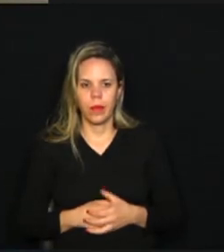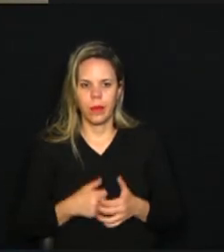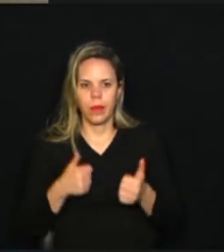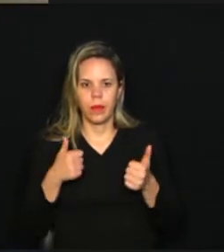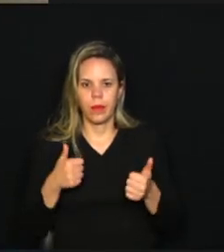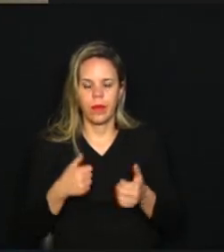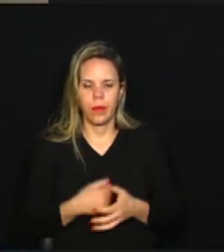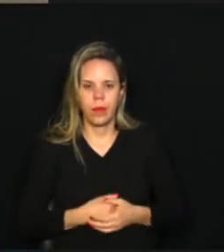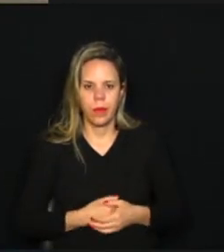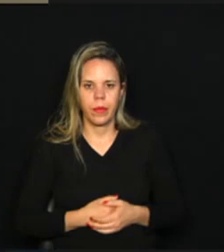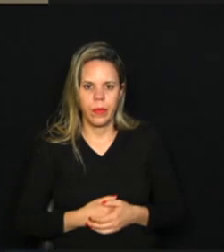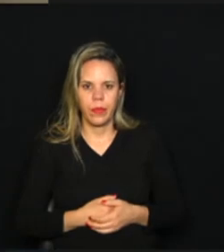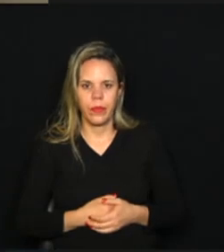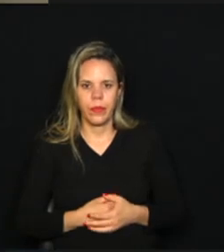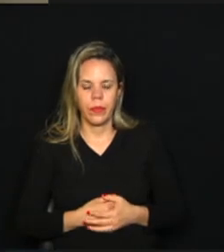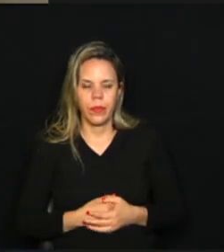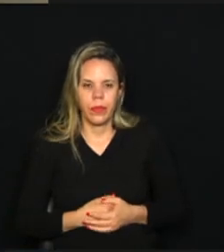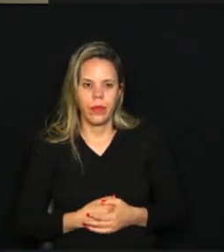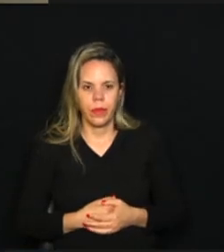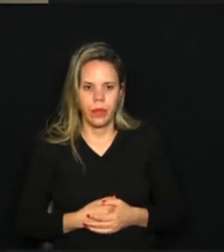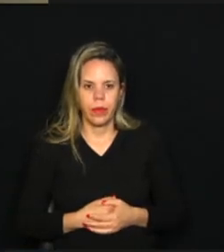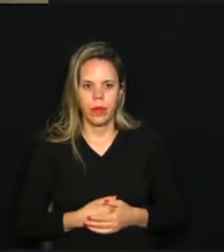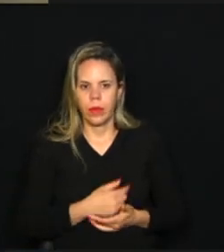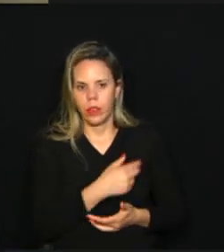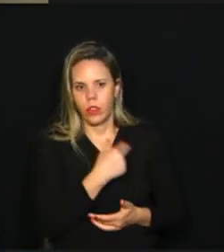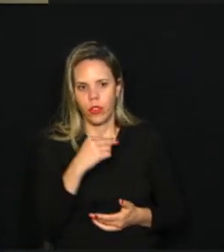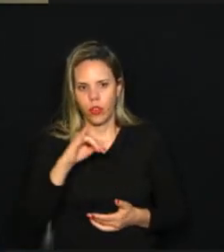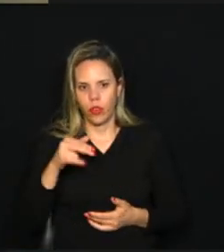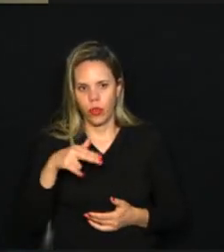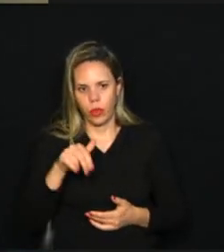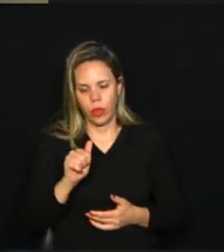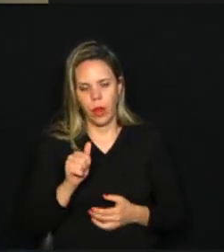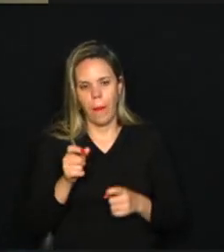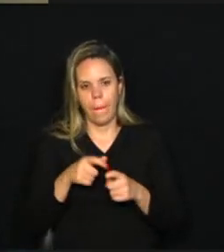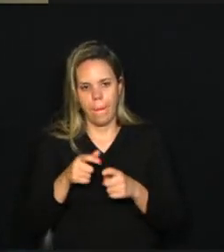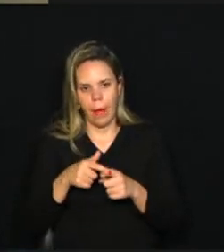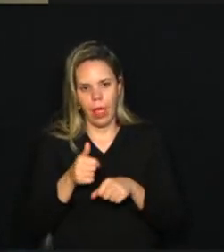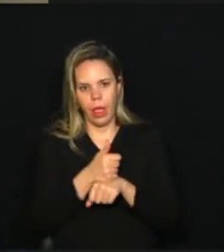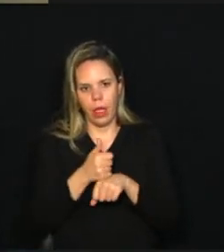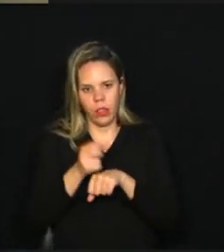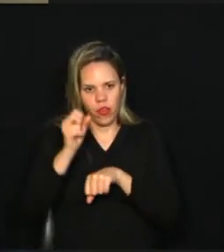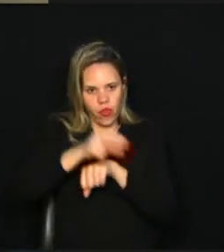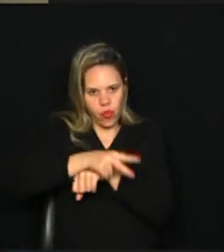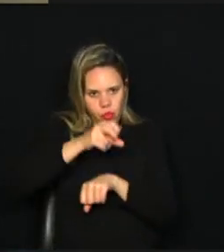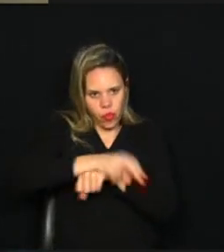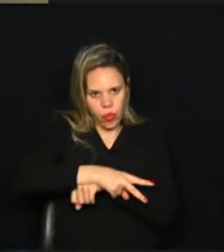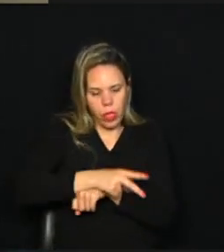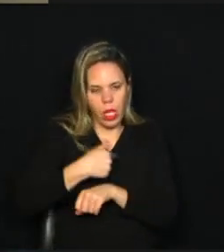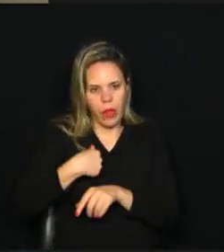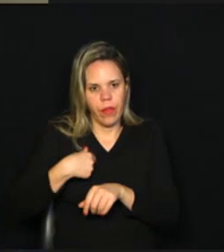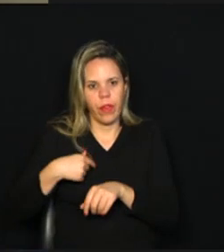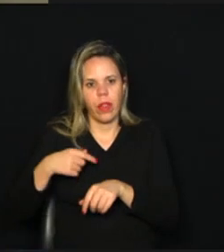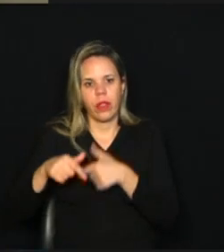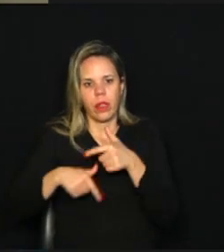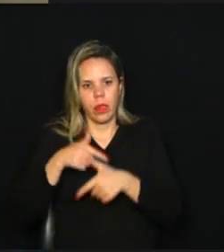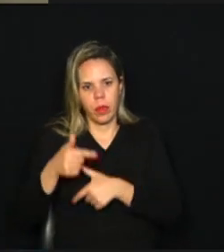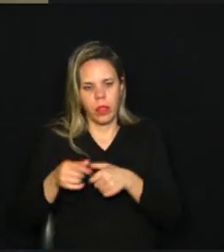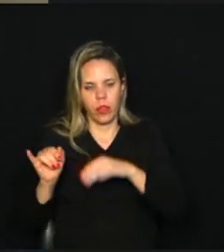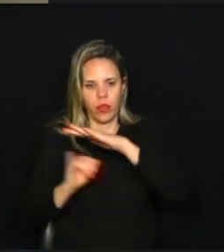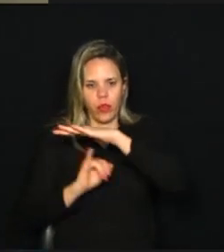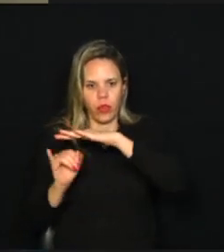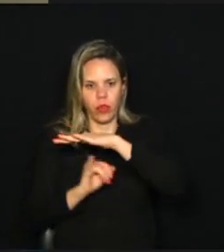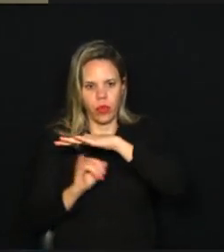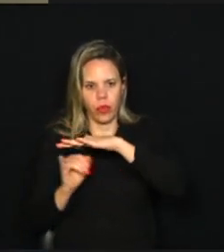Opa, excelente. Bom, sou Juliana, sou médica infectologista, fiz residência aqui no Instituto de Infectologia